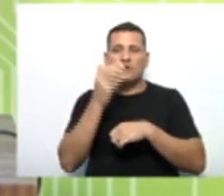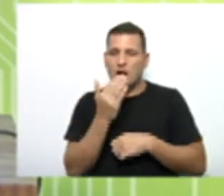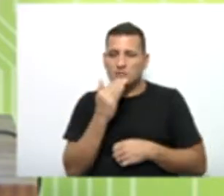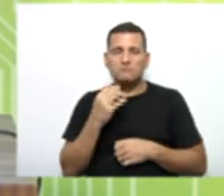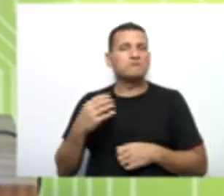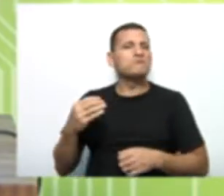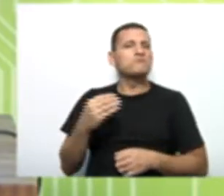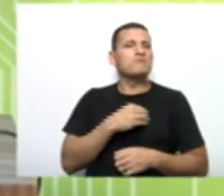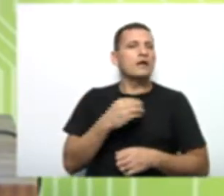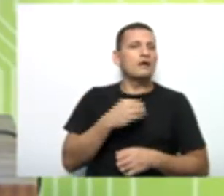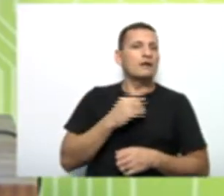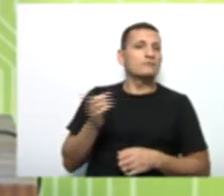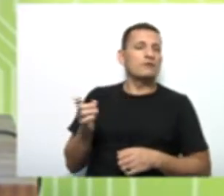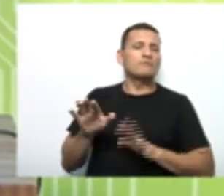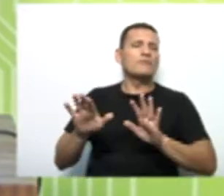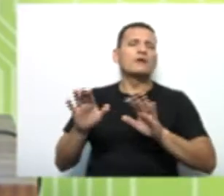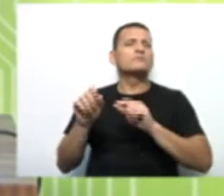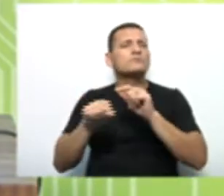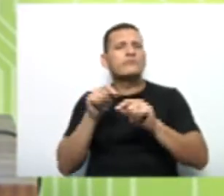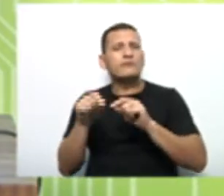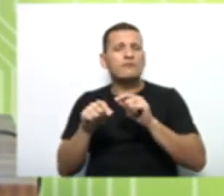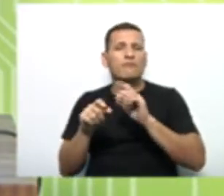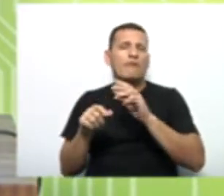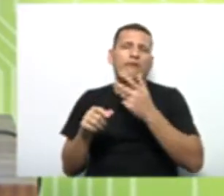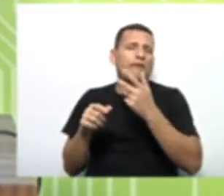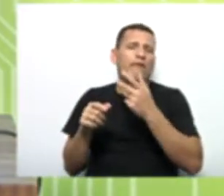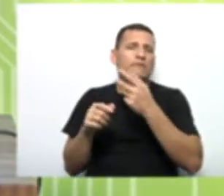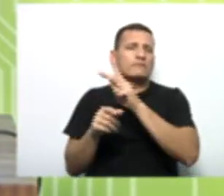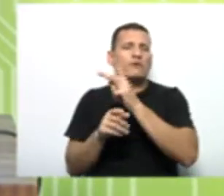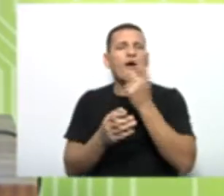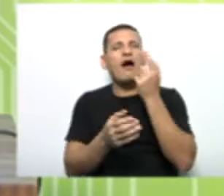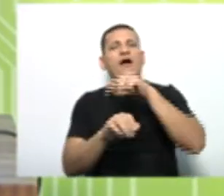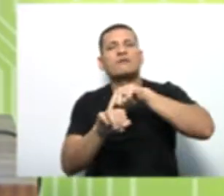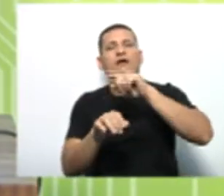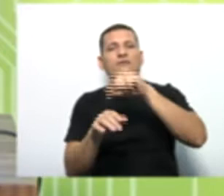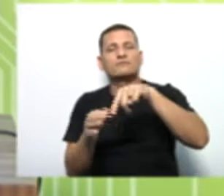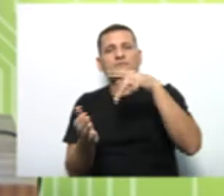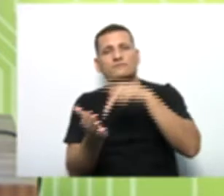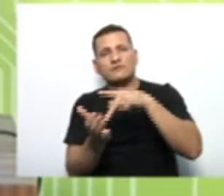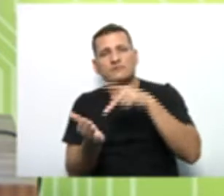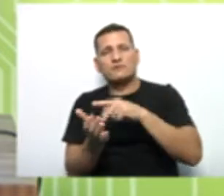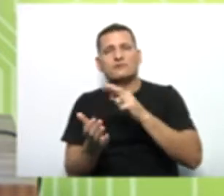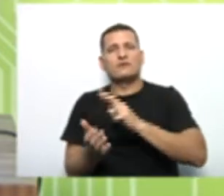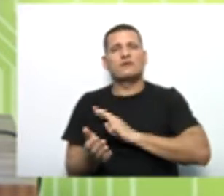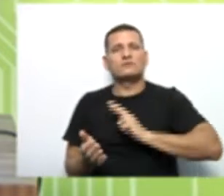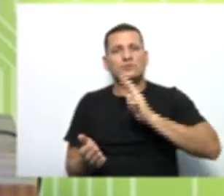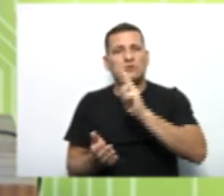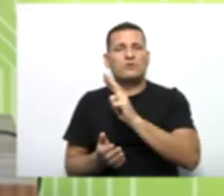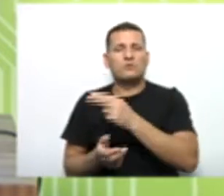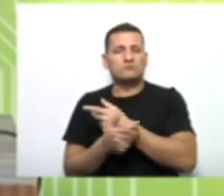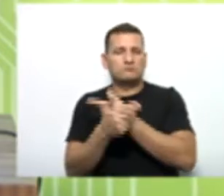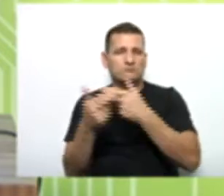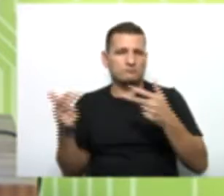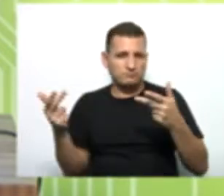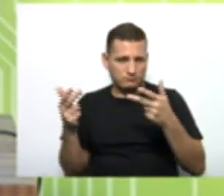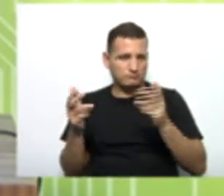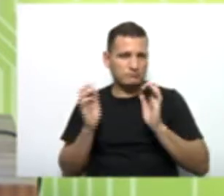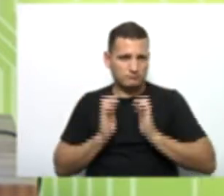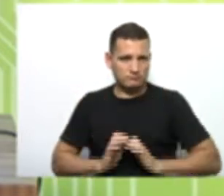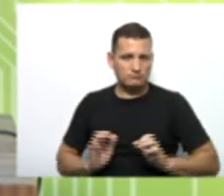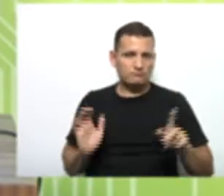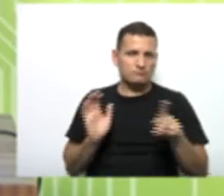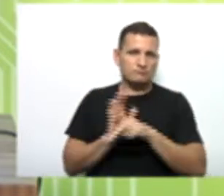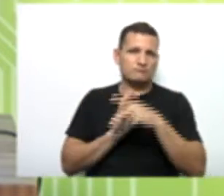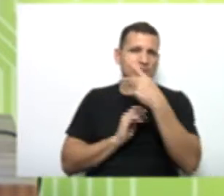trás disso? Ah, a gente vai ver que são as verdades religiosas, os princípios ligados à divindade. E aí a gente vai